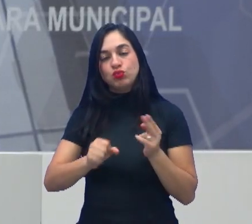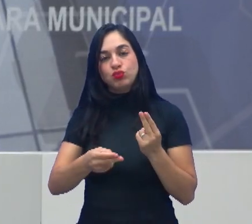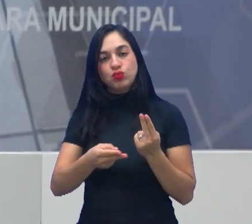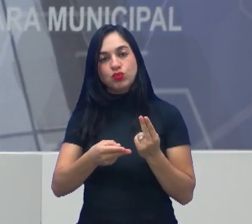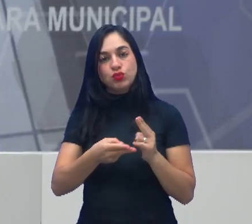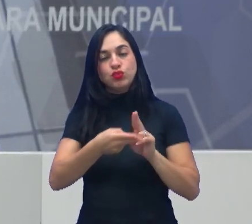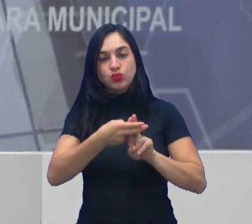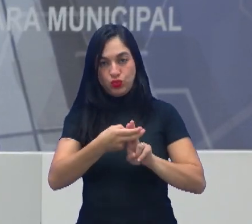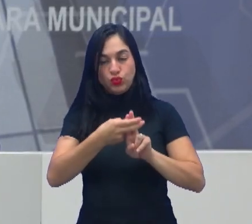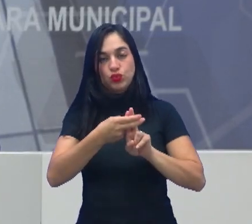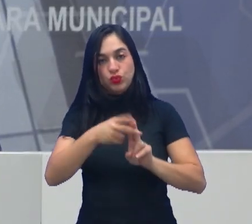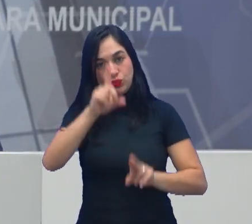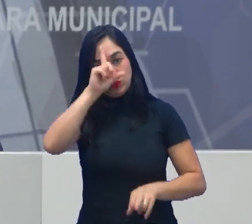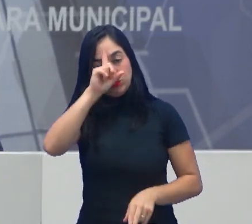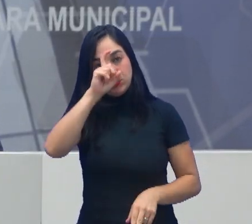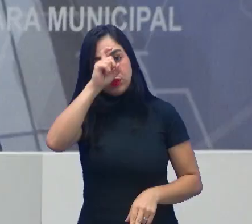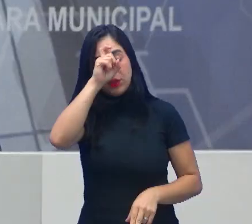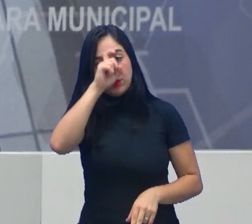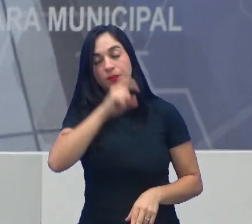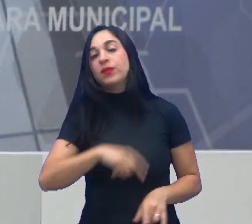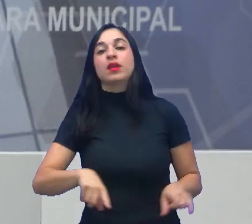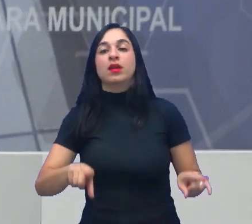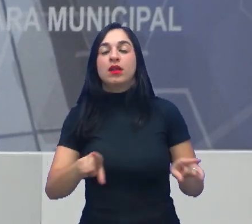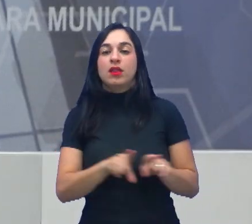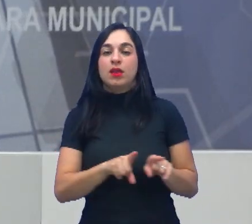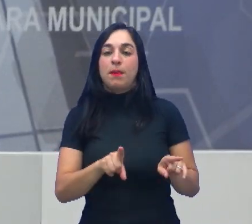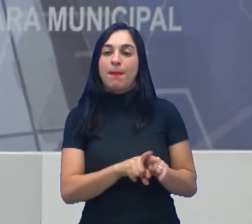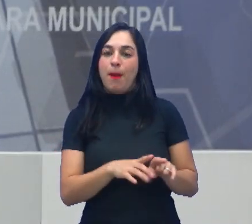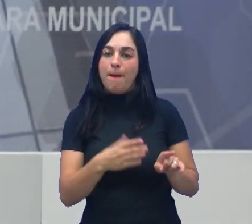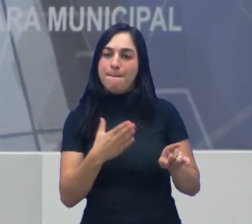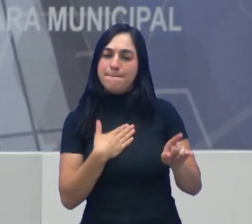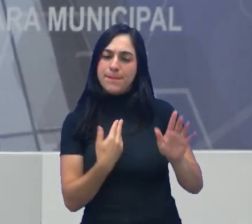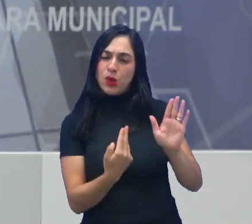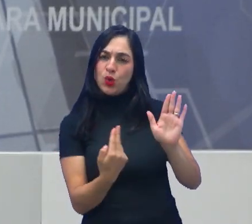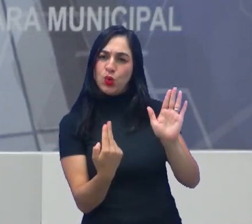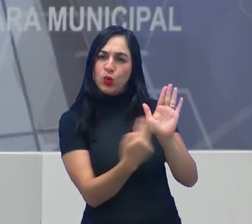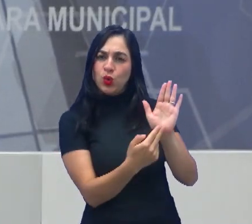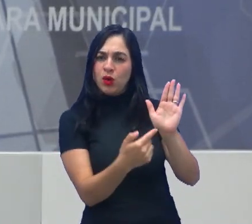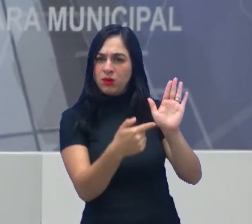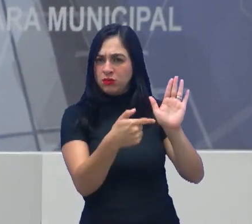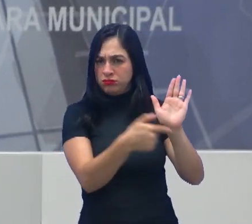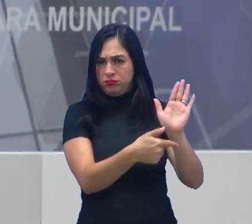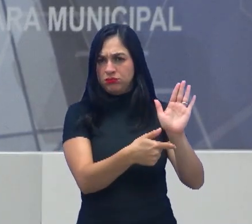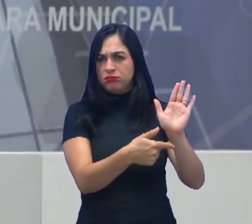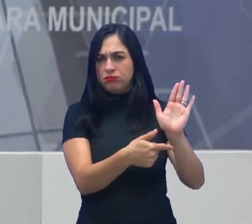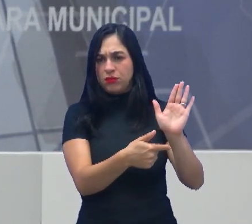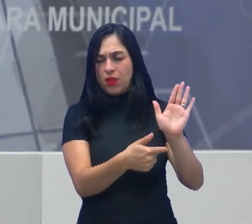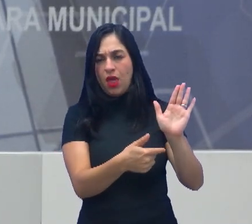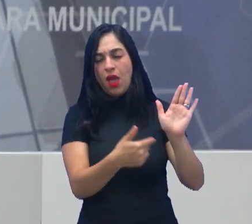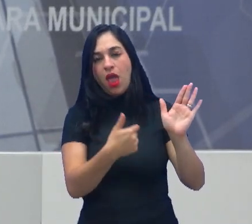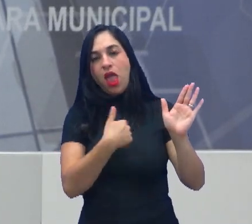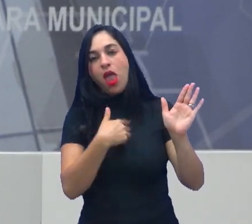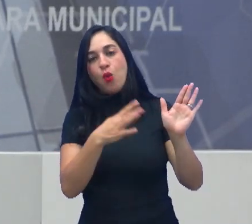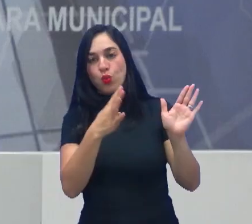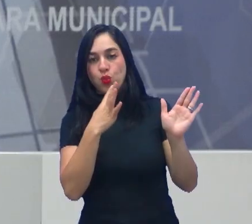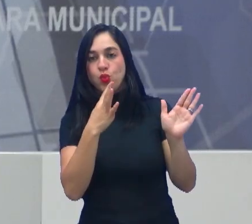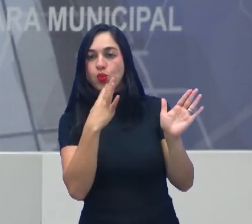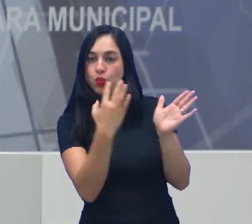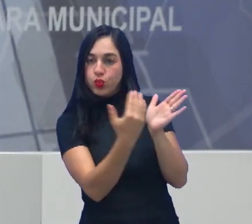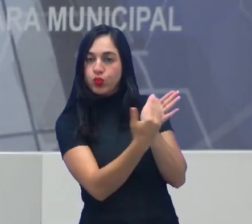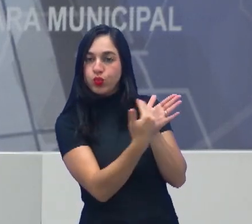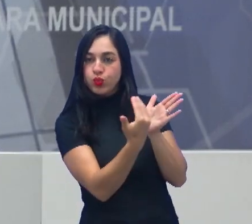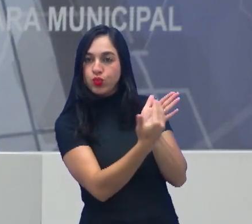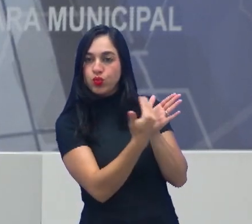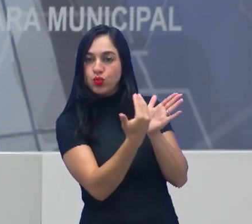e presente nesta cartilha o meu nome. Eu já conhecia o conteúdo dessa cartilha, discordava de